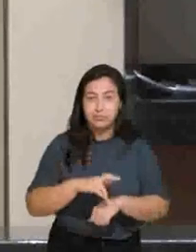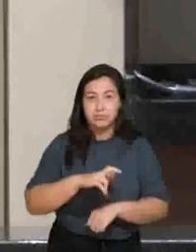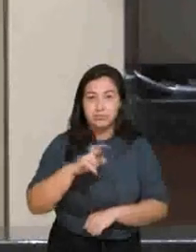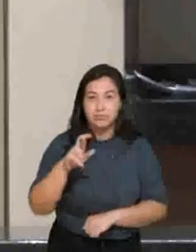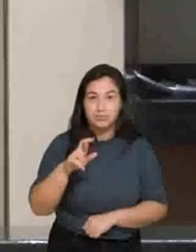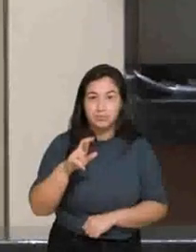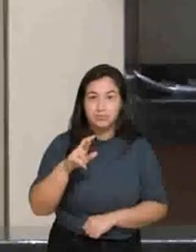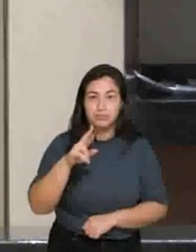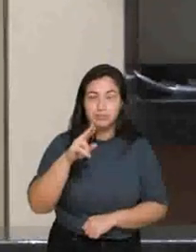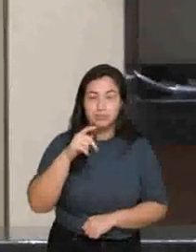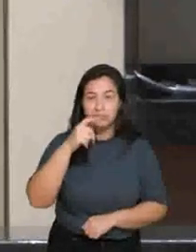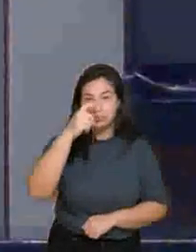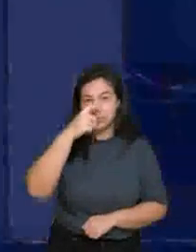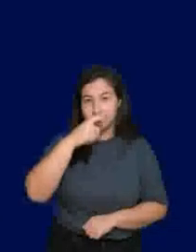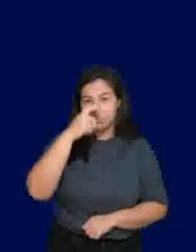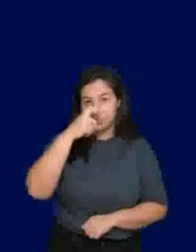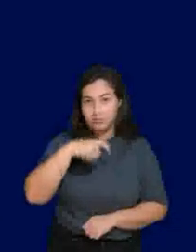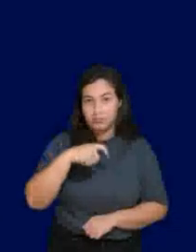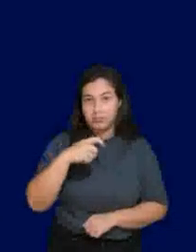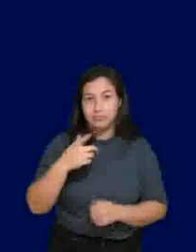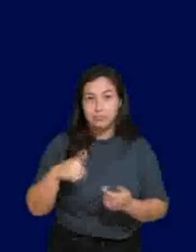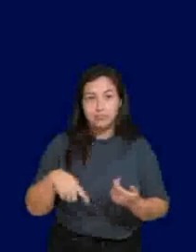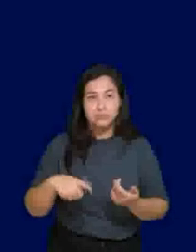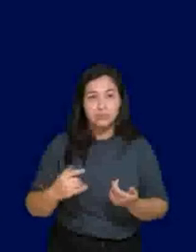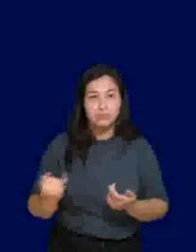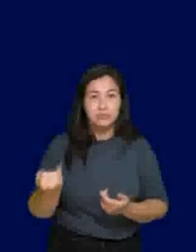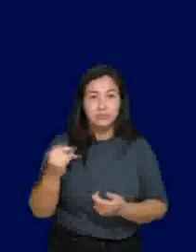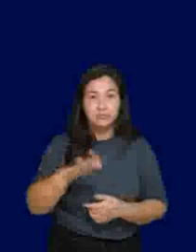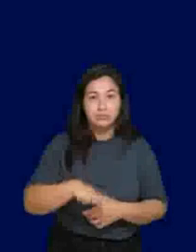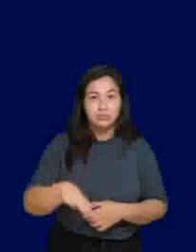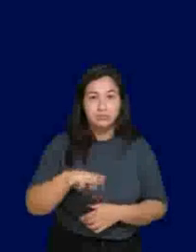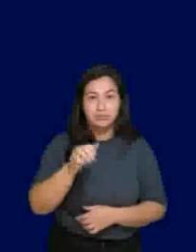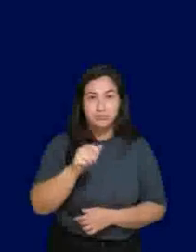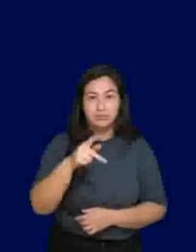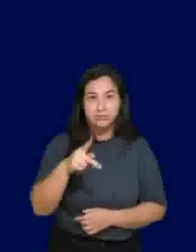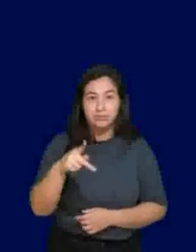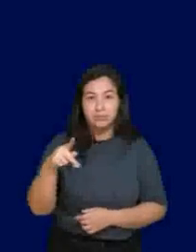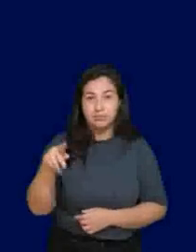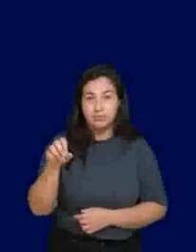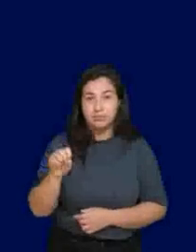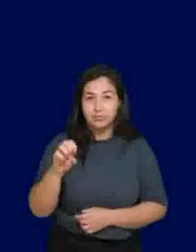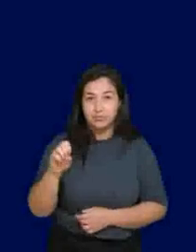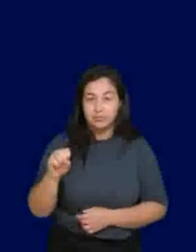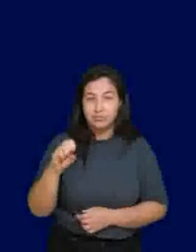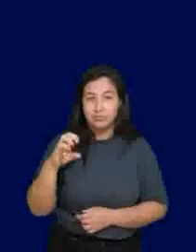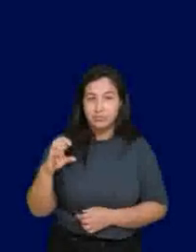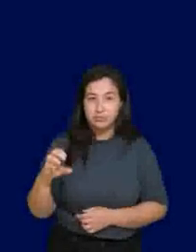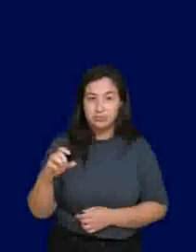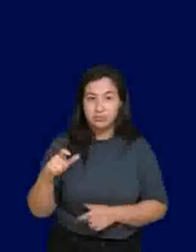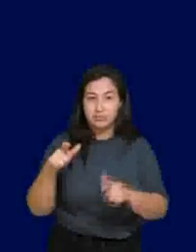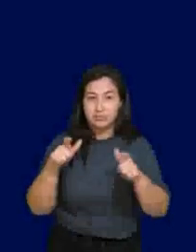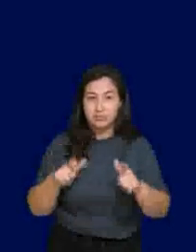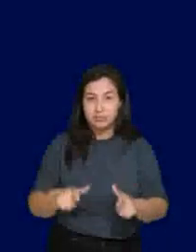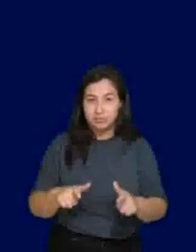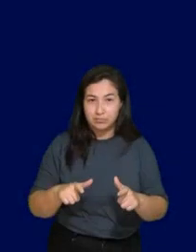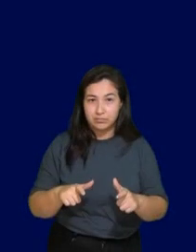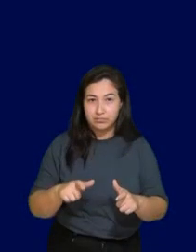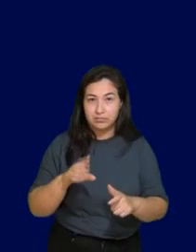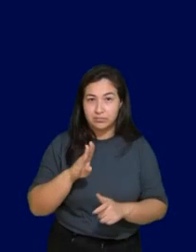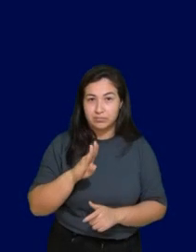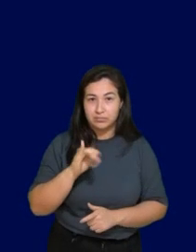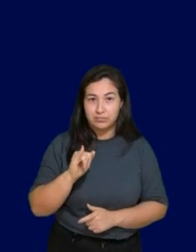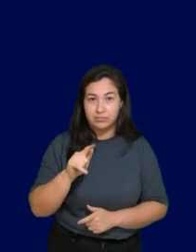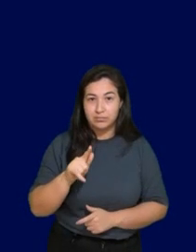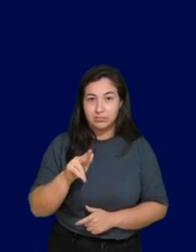Maurício Scudilarque, declara de utilidade pública a Associação dos Policiais Penais e Agentes de Segurança Socioeducativos do Estado de Santa